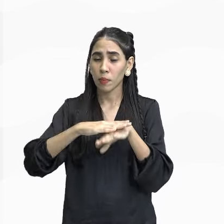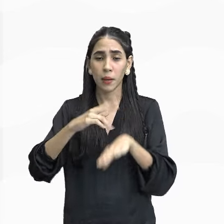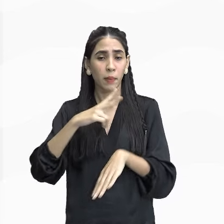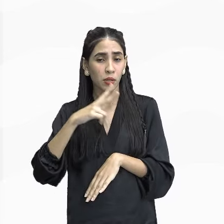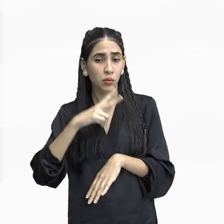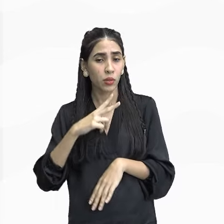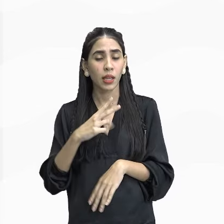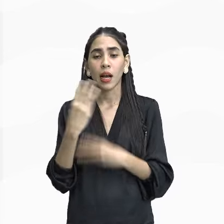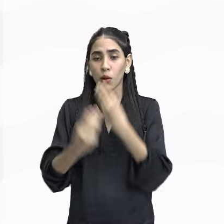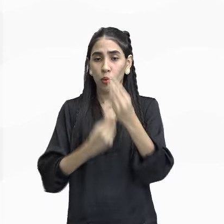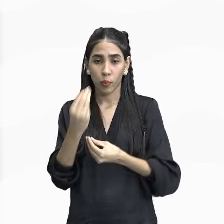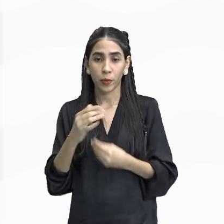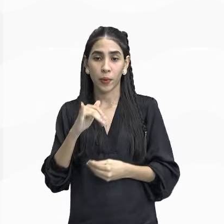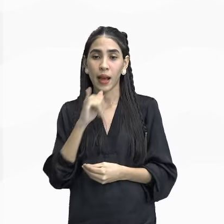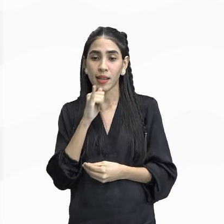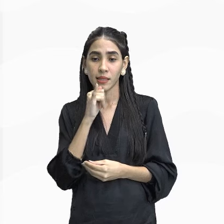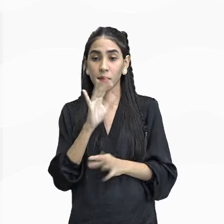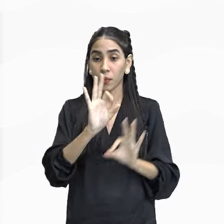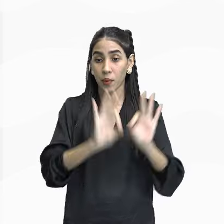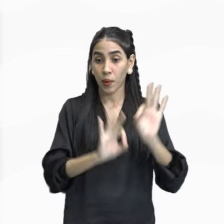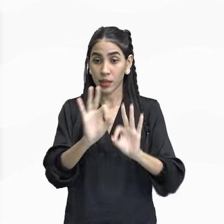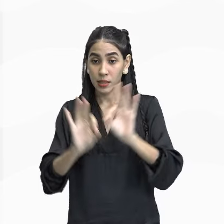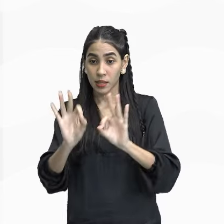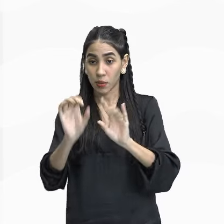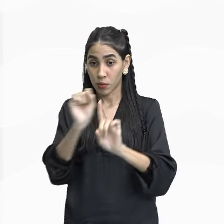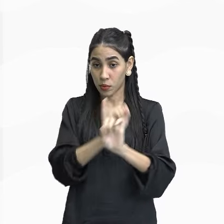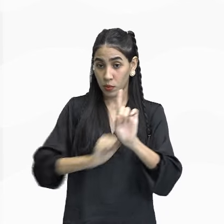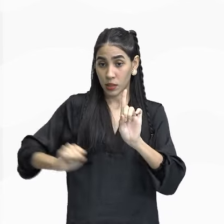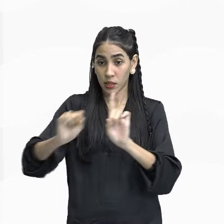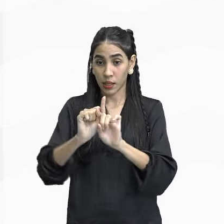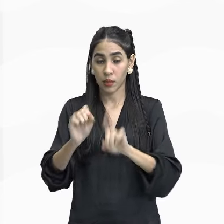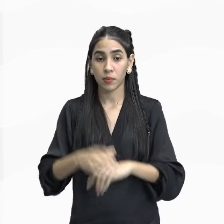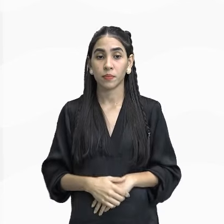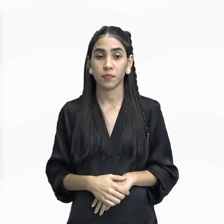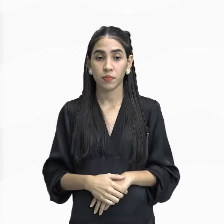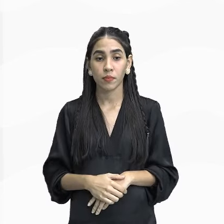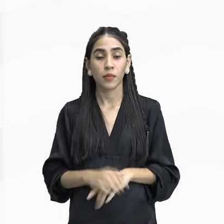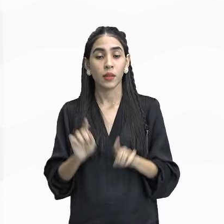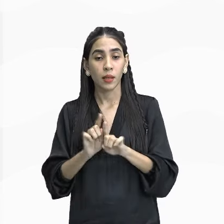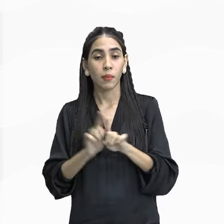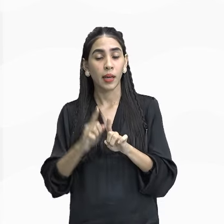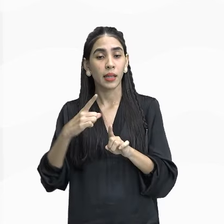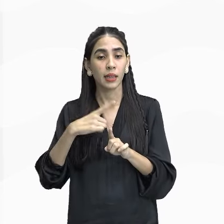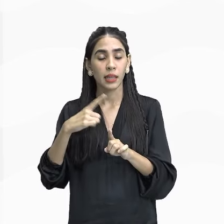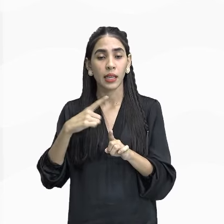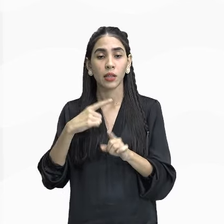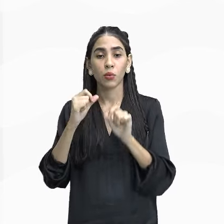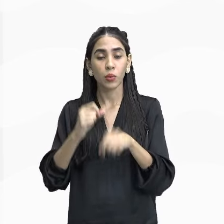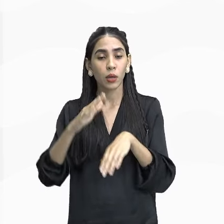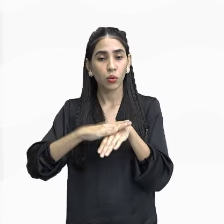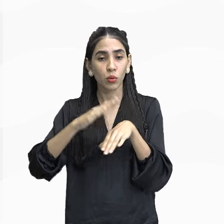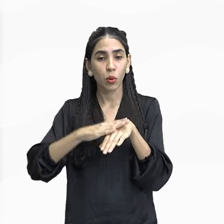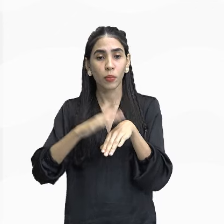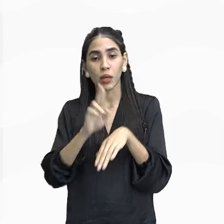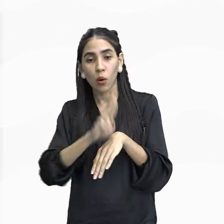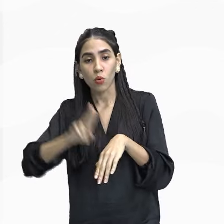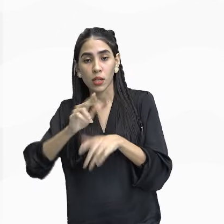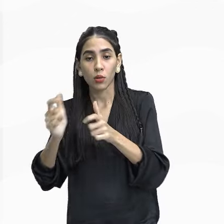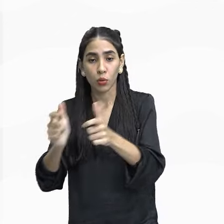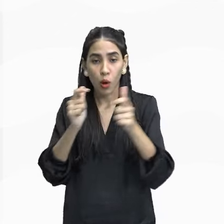quê? Uma organização social. E acabam ocupando e usando territórios, né? E